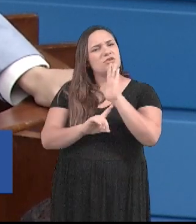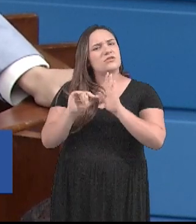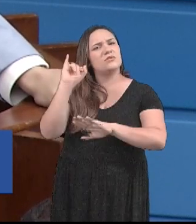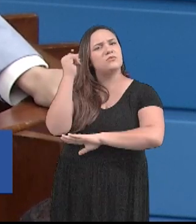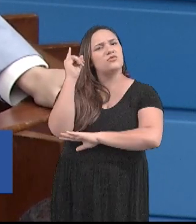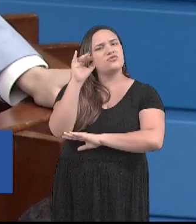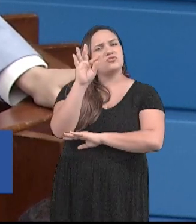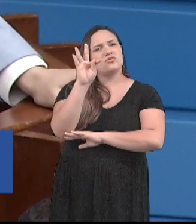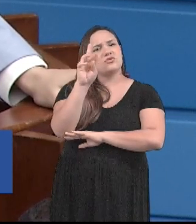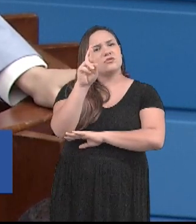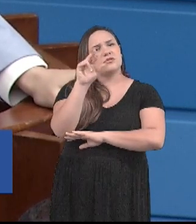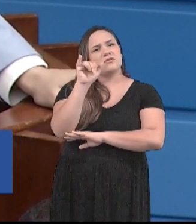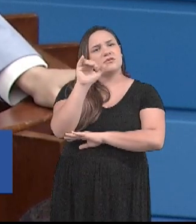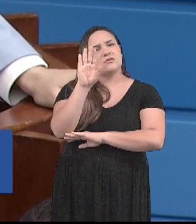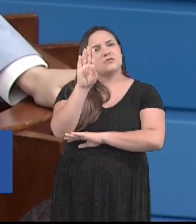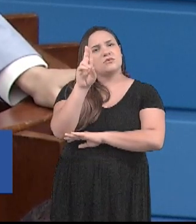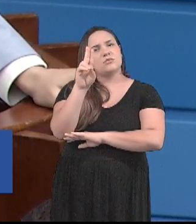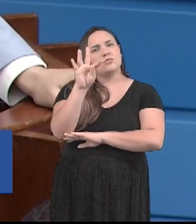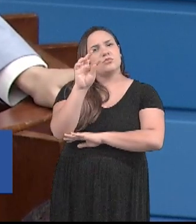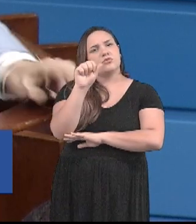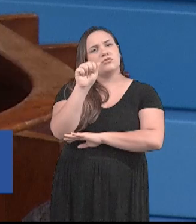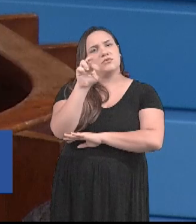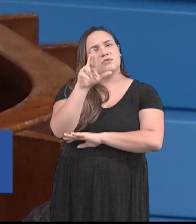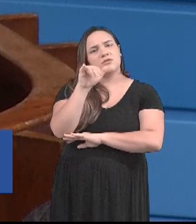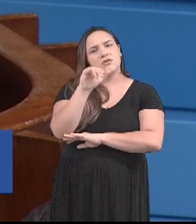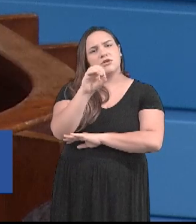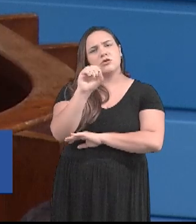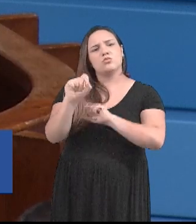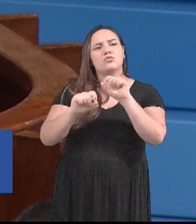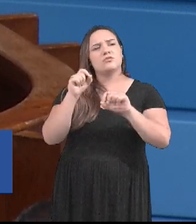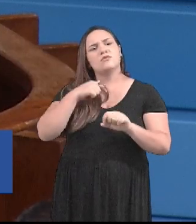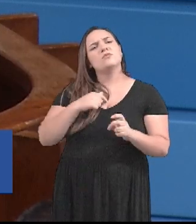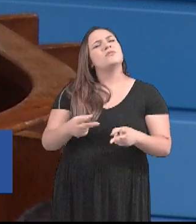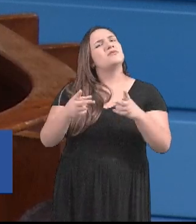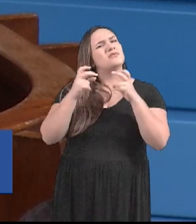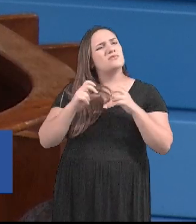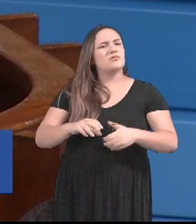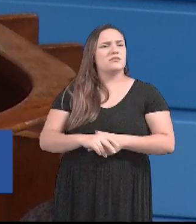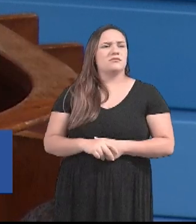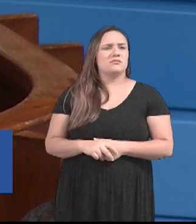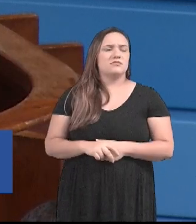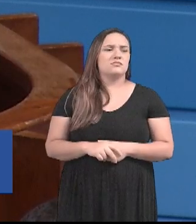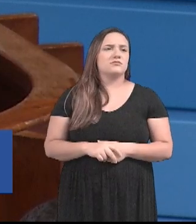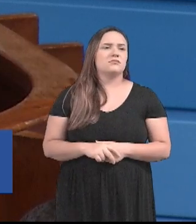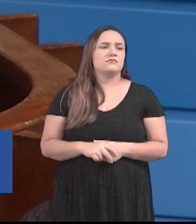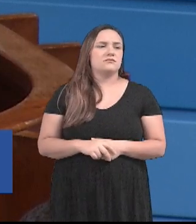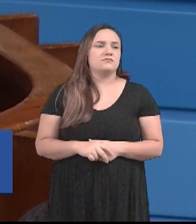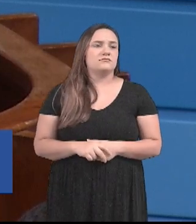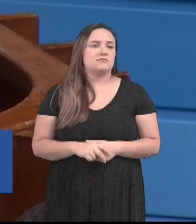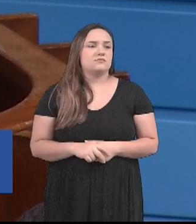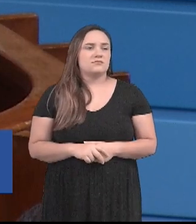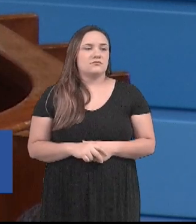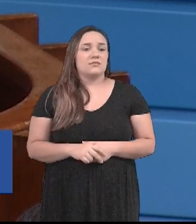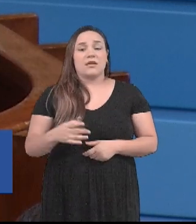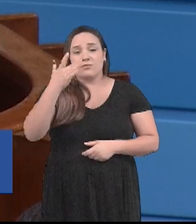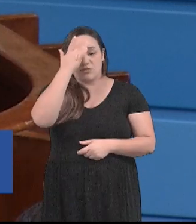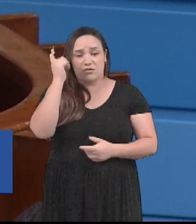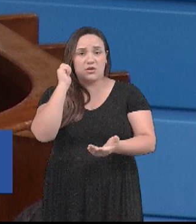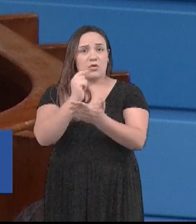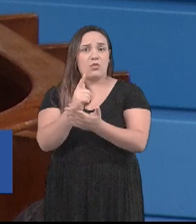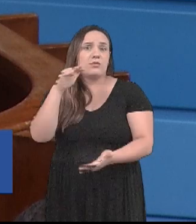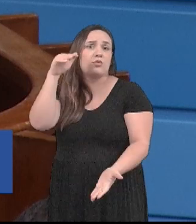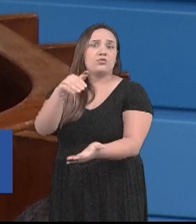E percebi o seguinte: o consumidor final, a empresa que é consumidora